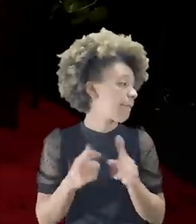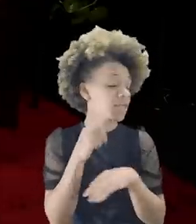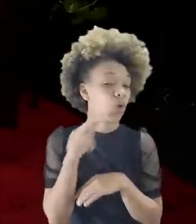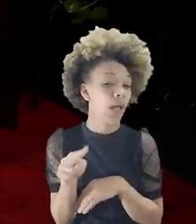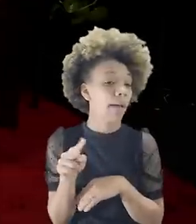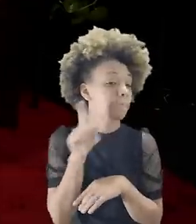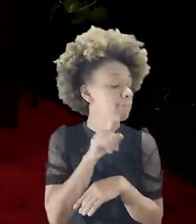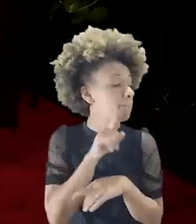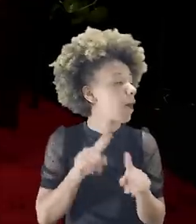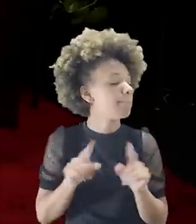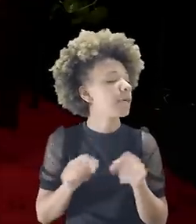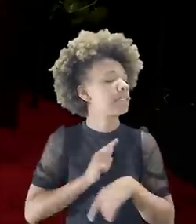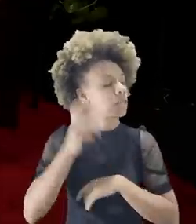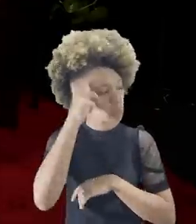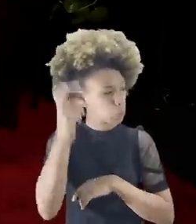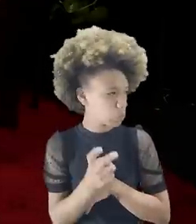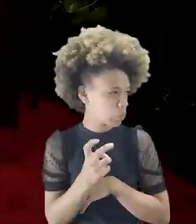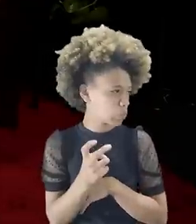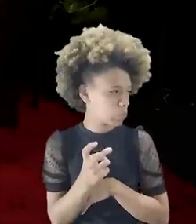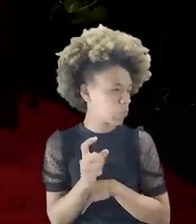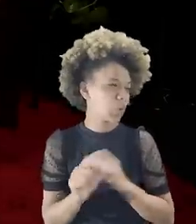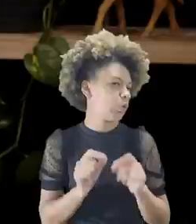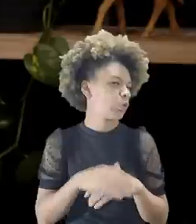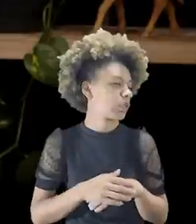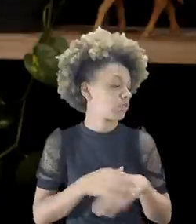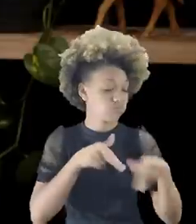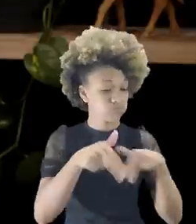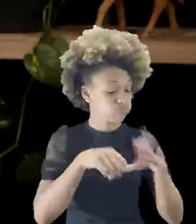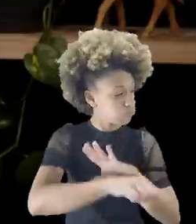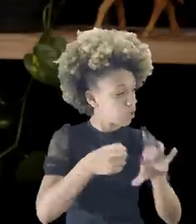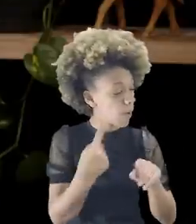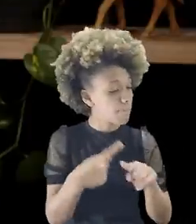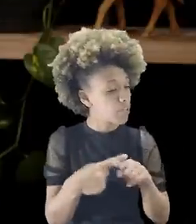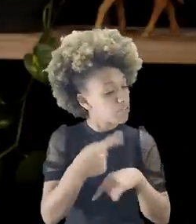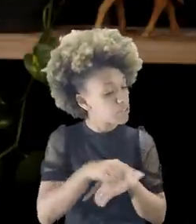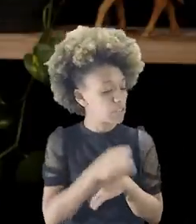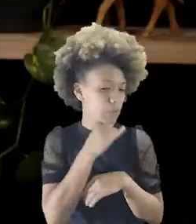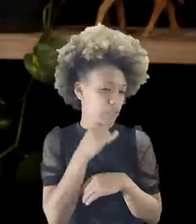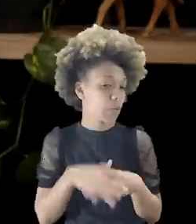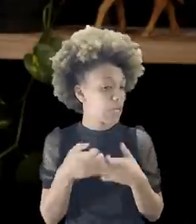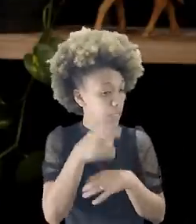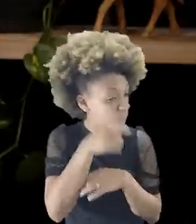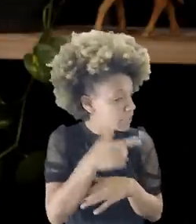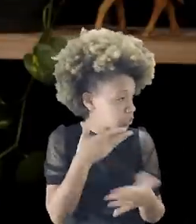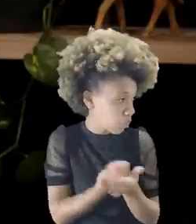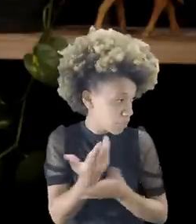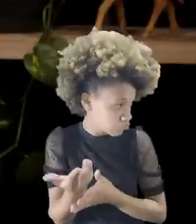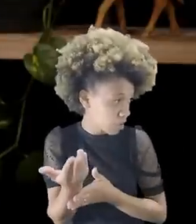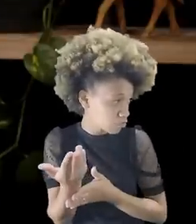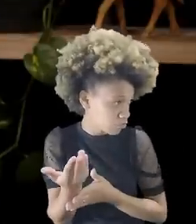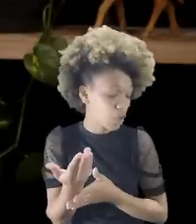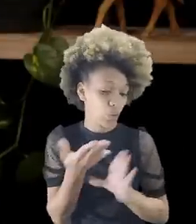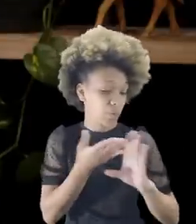Você acha que tem uma coisa mais intelectualizada do do jogador de basquete porque vocês é os caras que assim vocês querem acompanhar o podcast do do